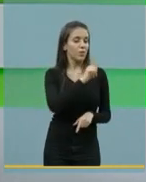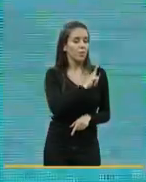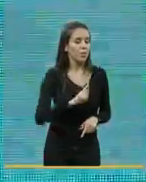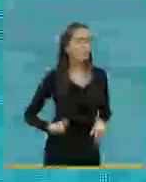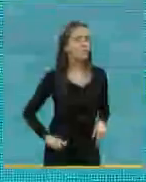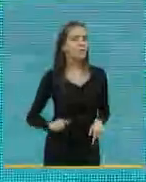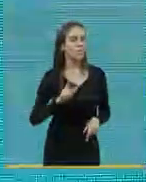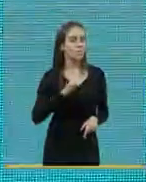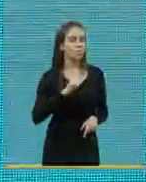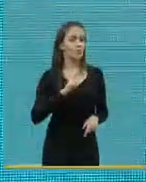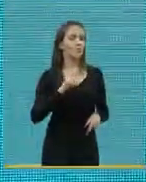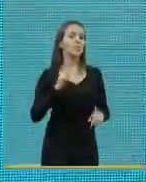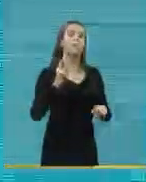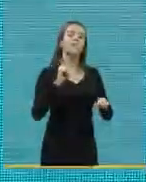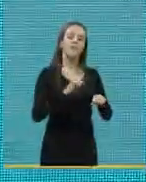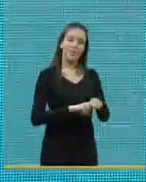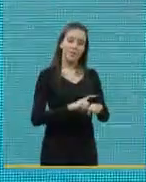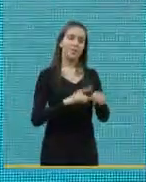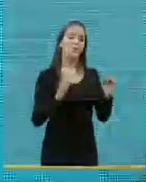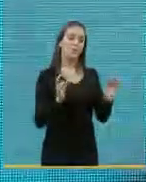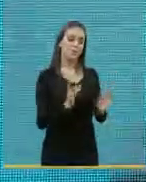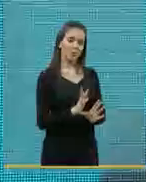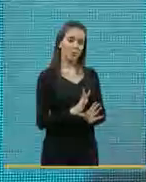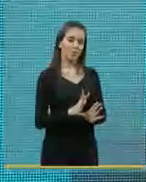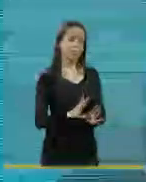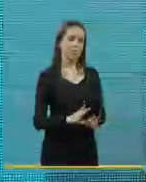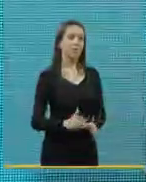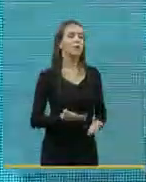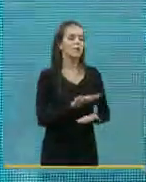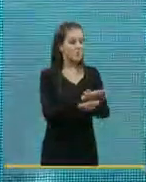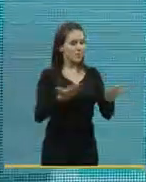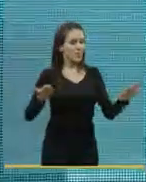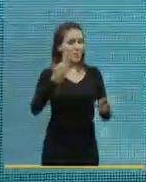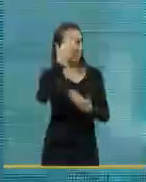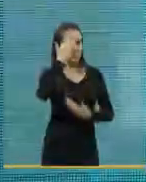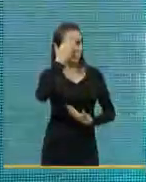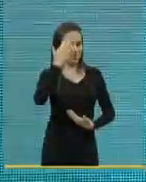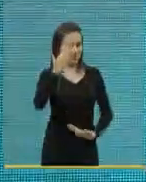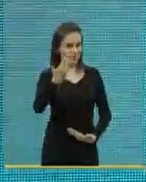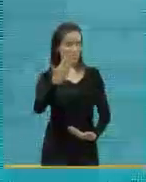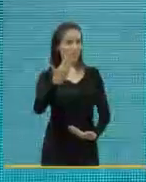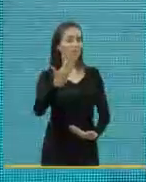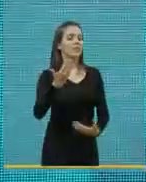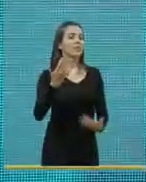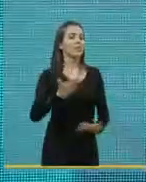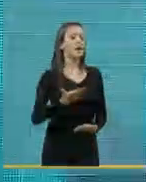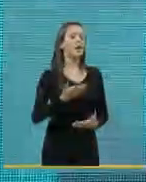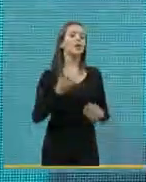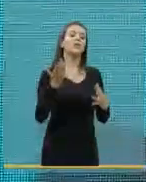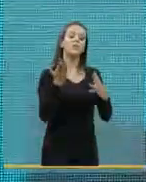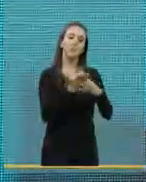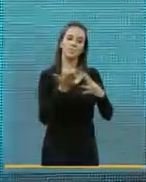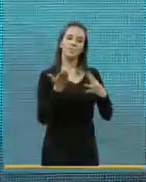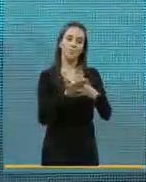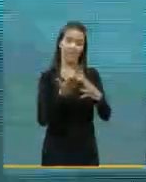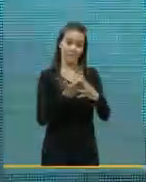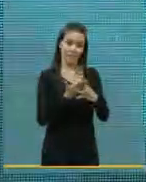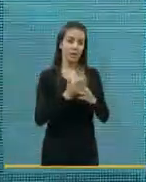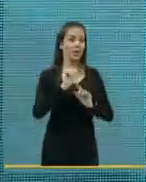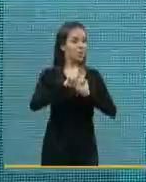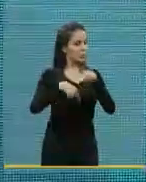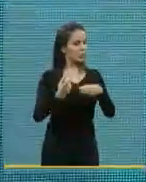um sentido é tempo esgotado obrigada a todos os candidatos agora nós vamos para mais um intervalo e daqui a pouco